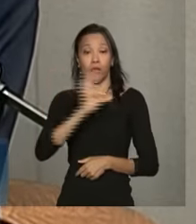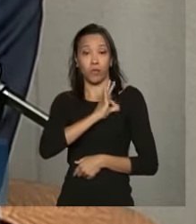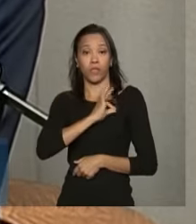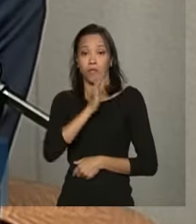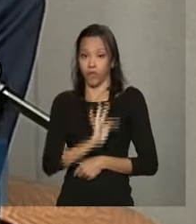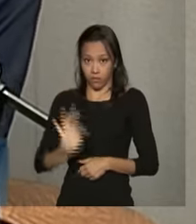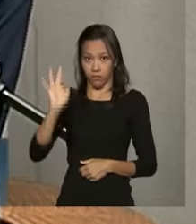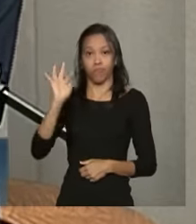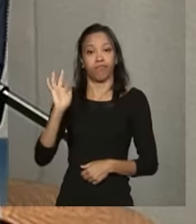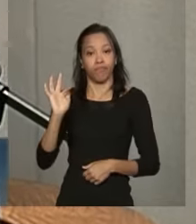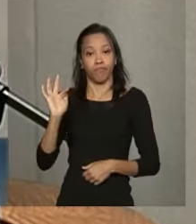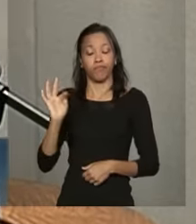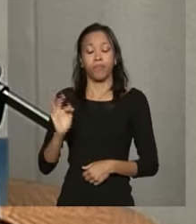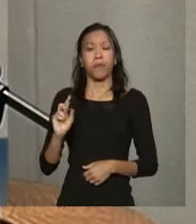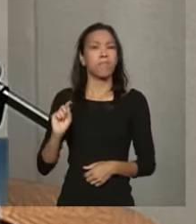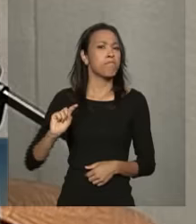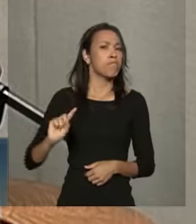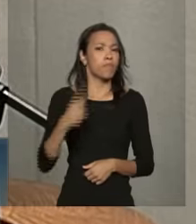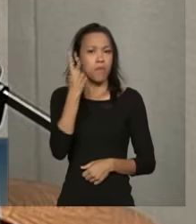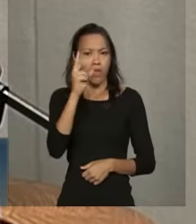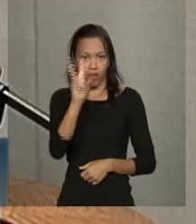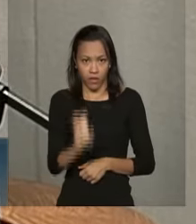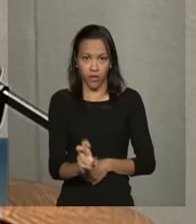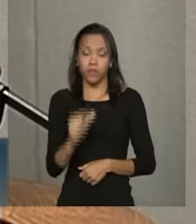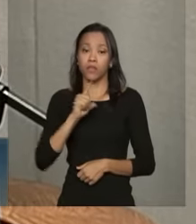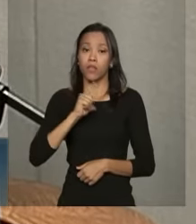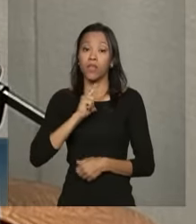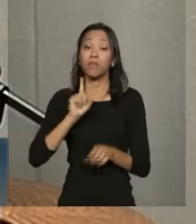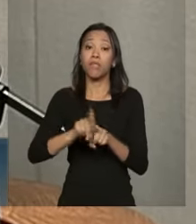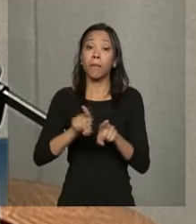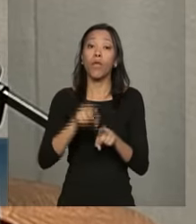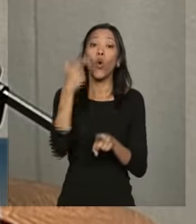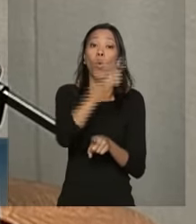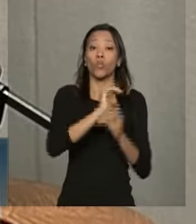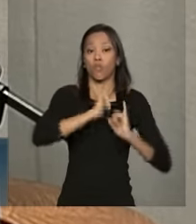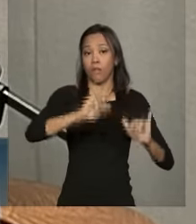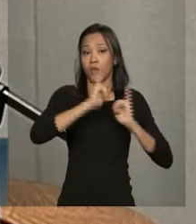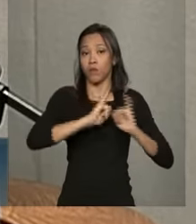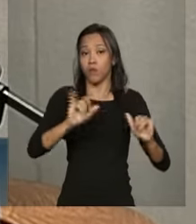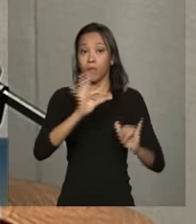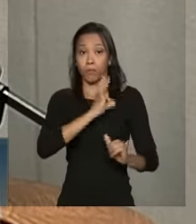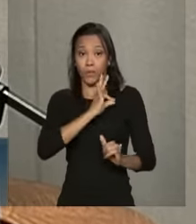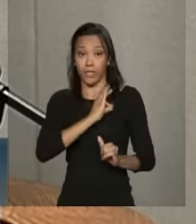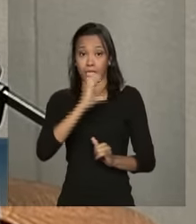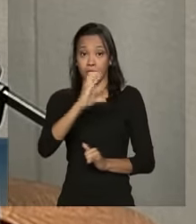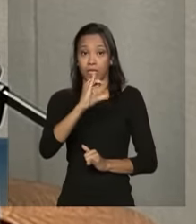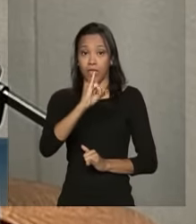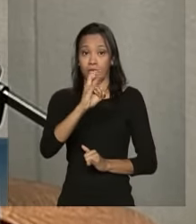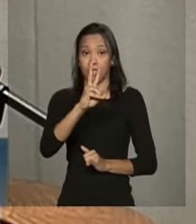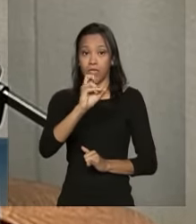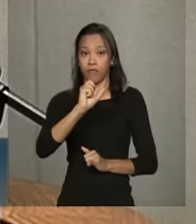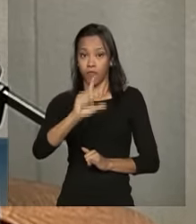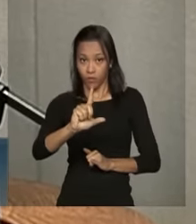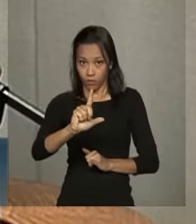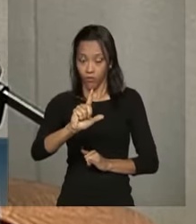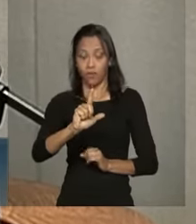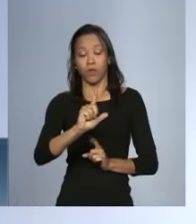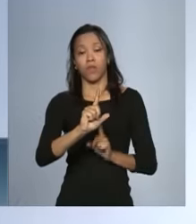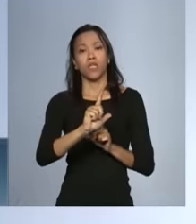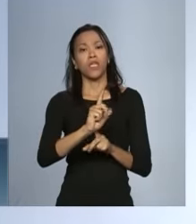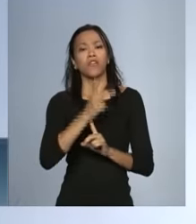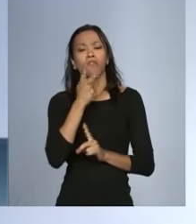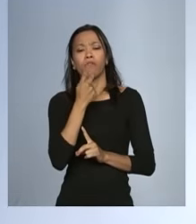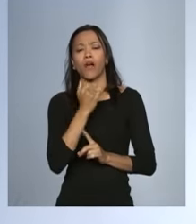área Federal pela primeira vez nós temos dados das polícias civis que nos apontam eh